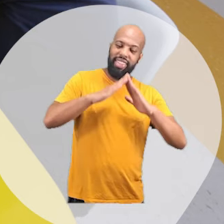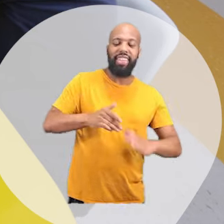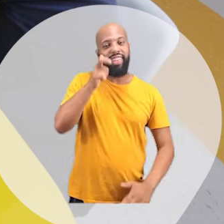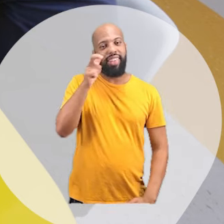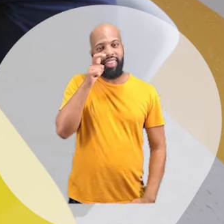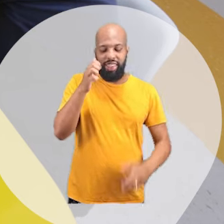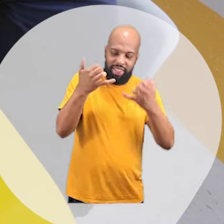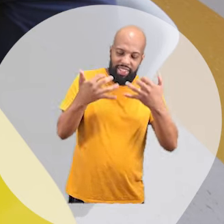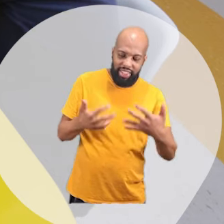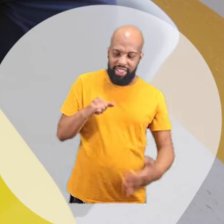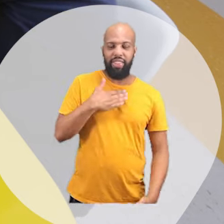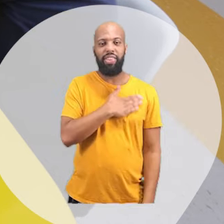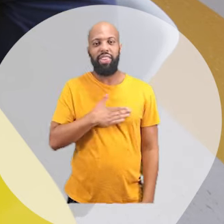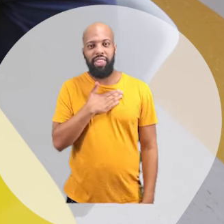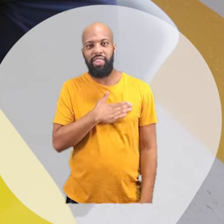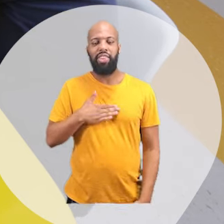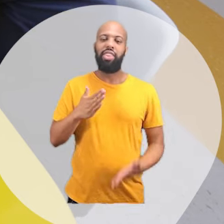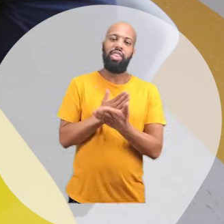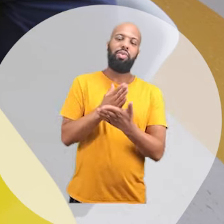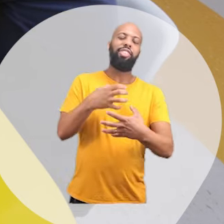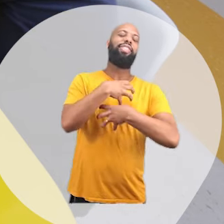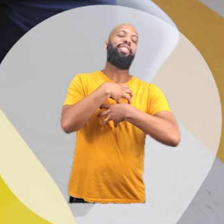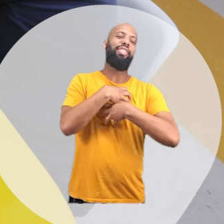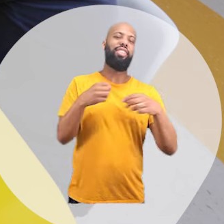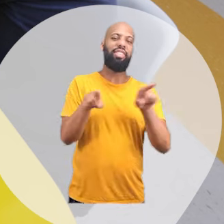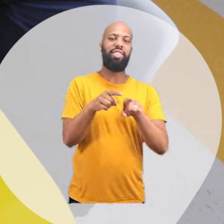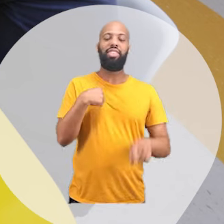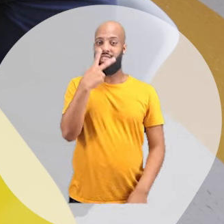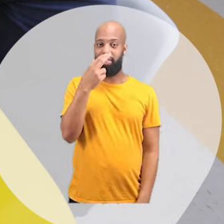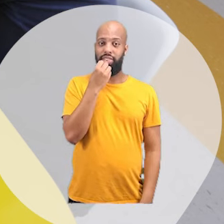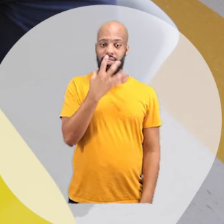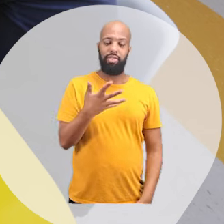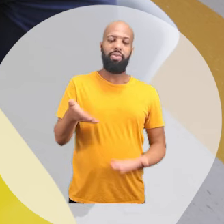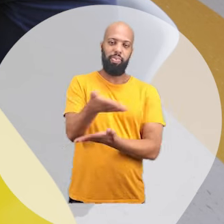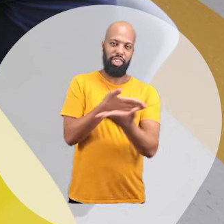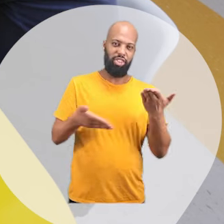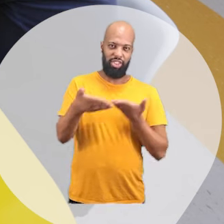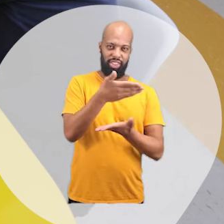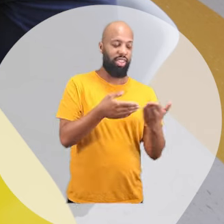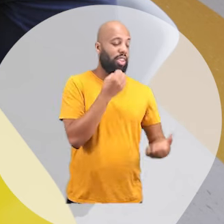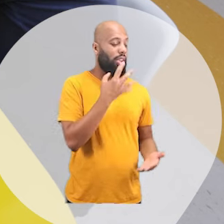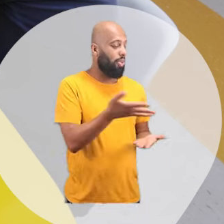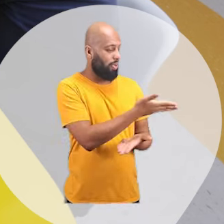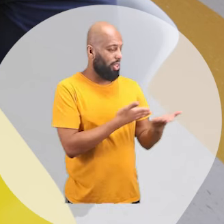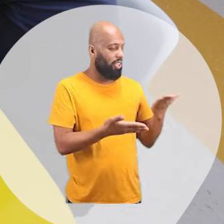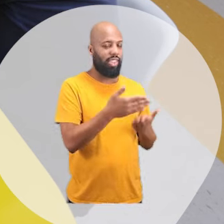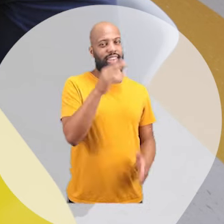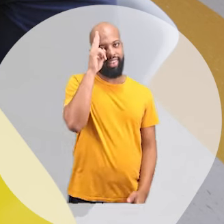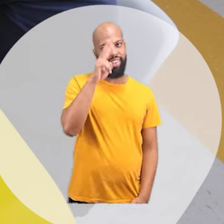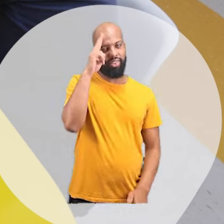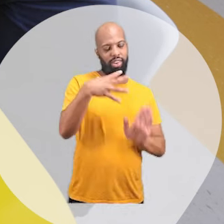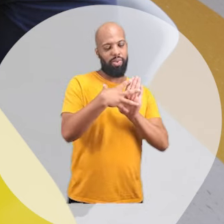assistindo comenta aí se gostou se alguma palavra te tocou né Eu acho que é sempre bom a gente compartilhar é muito bom compartilhar